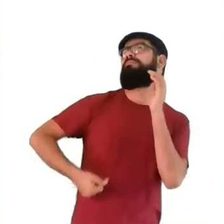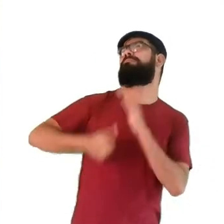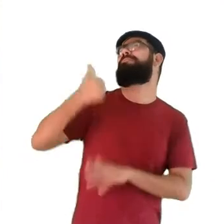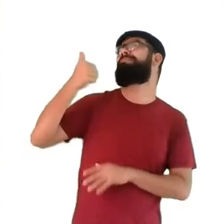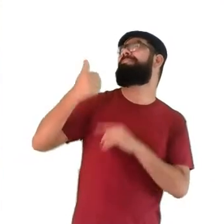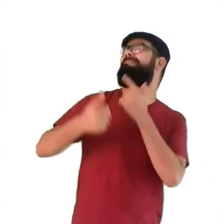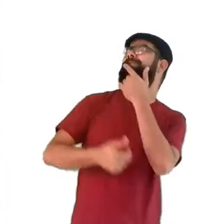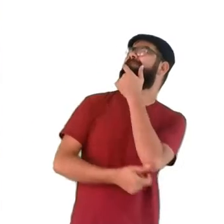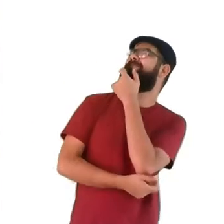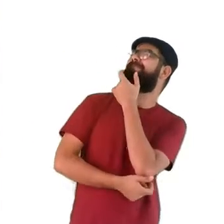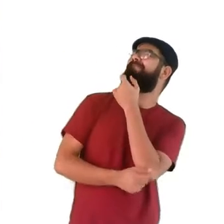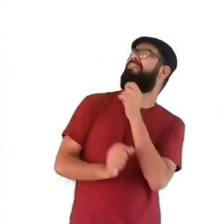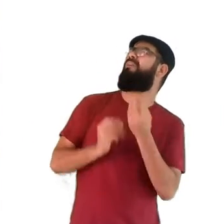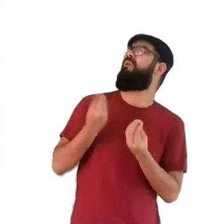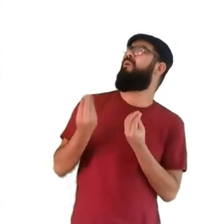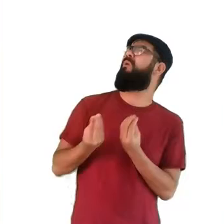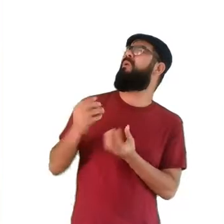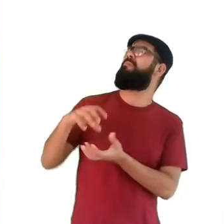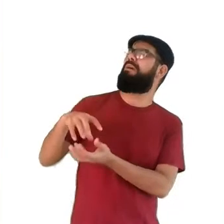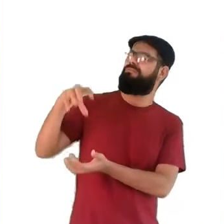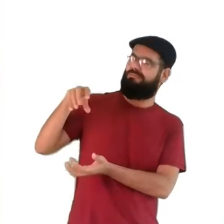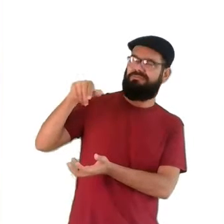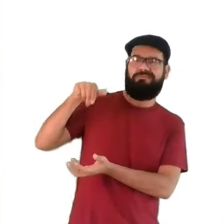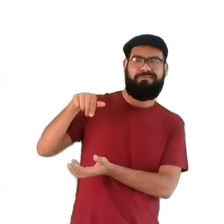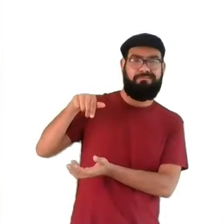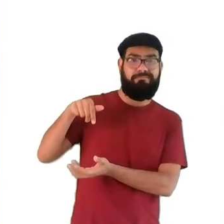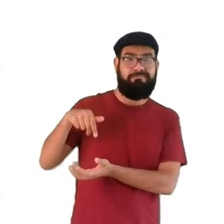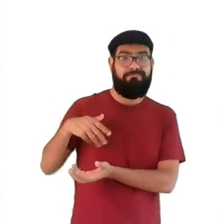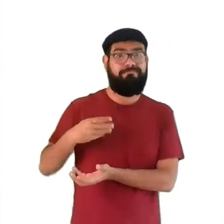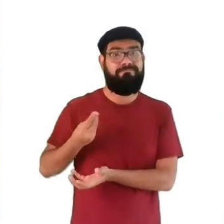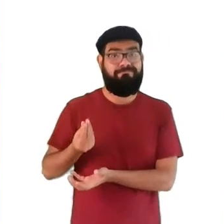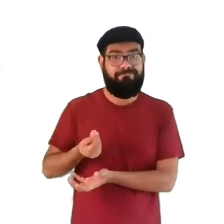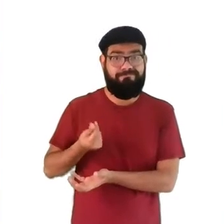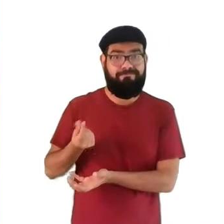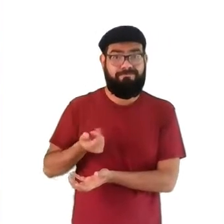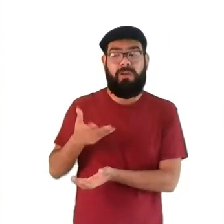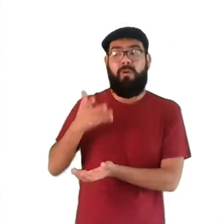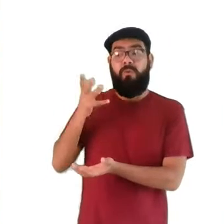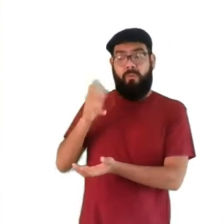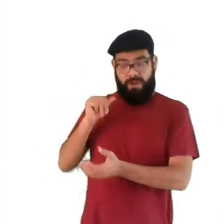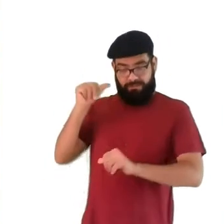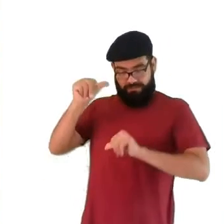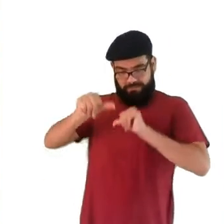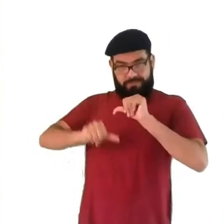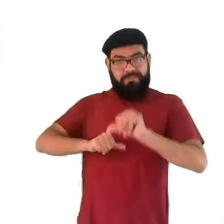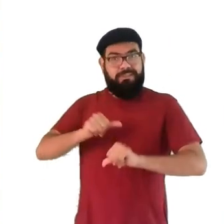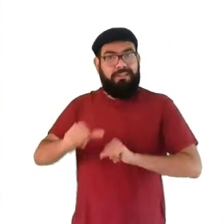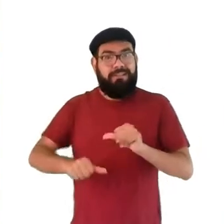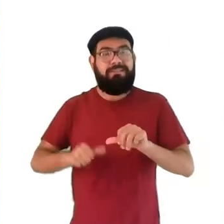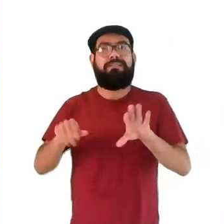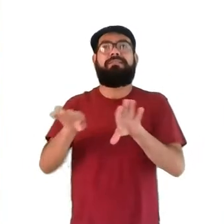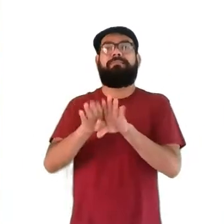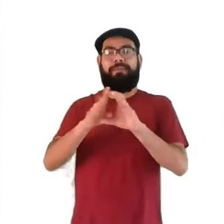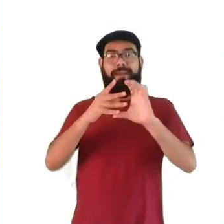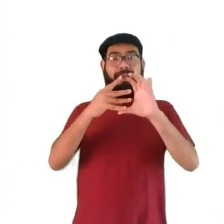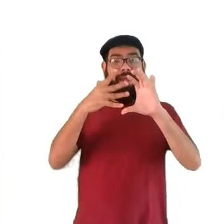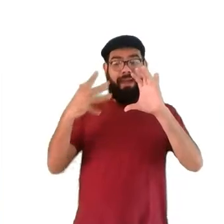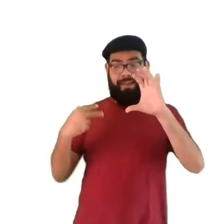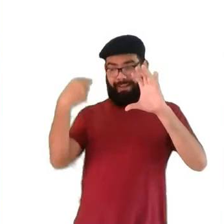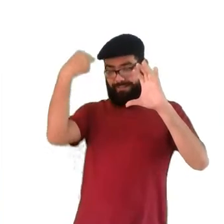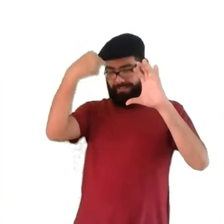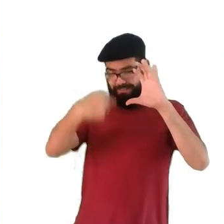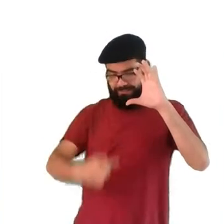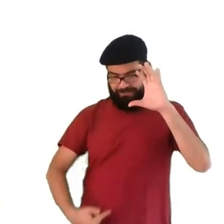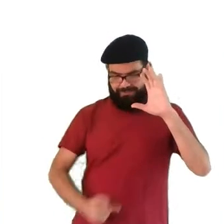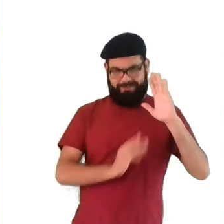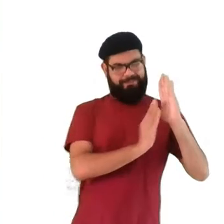é ser um adulto? Quais são as mudanças e as características dessa